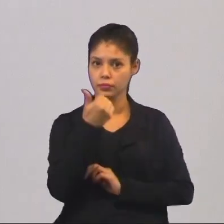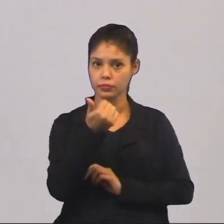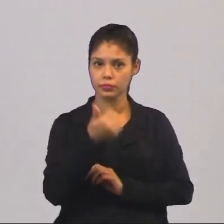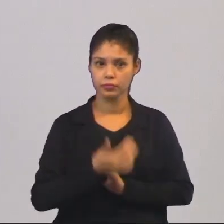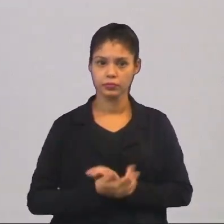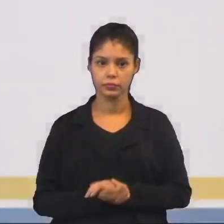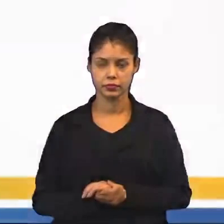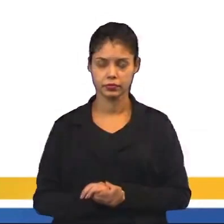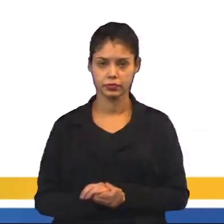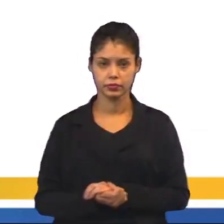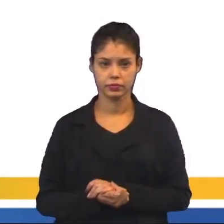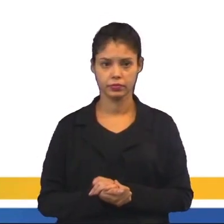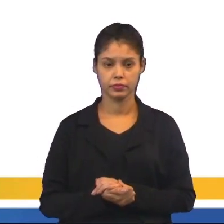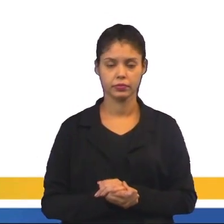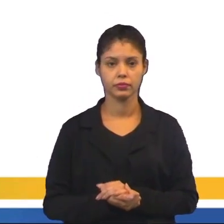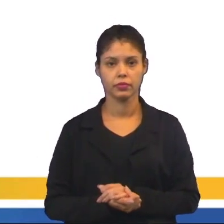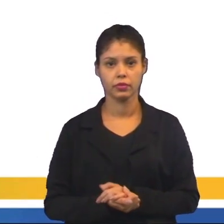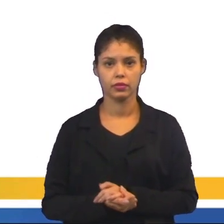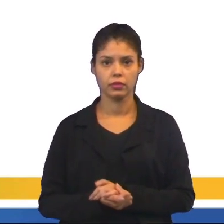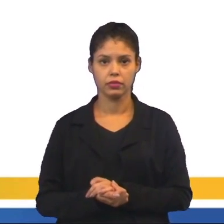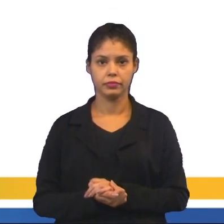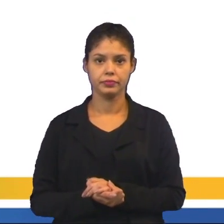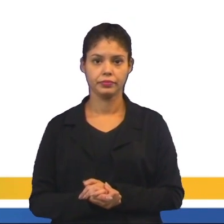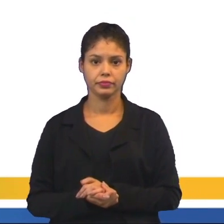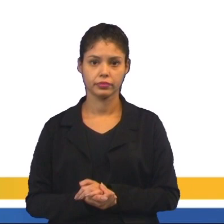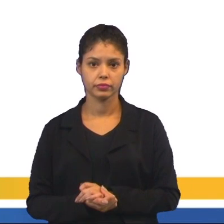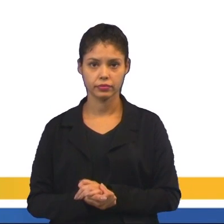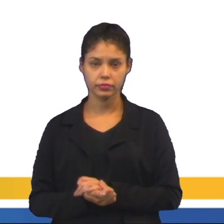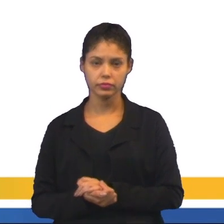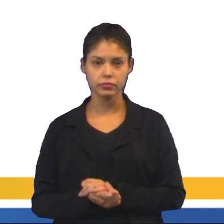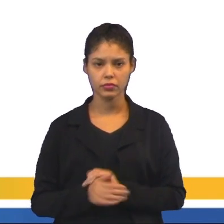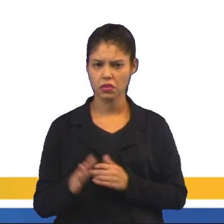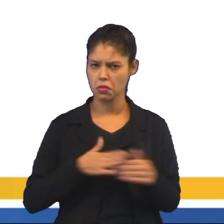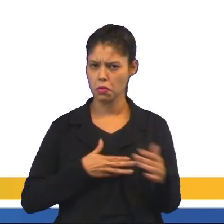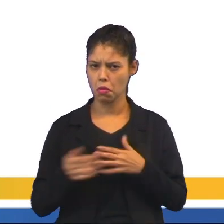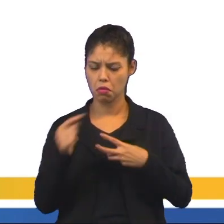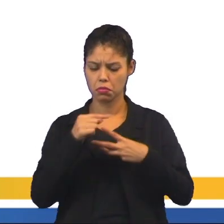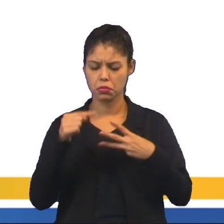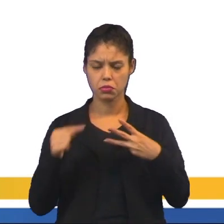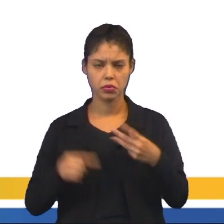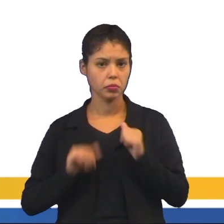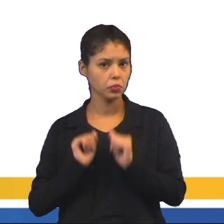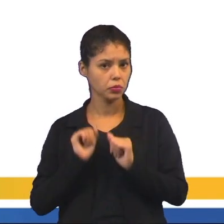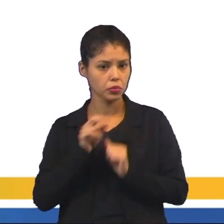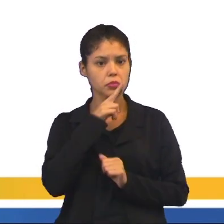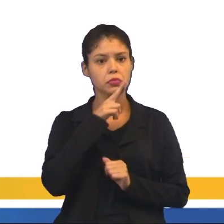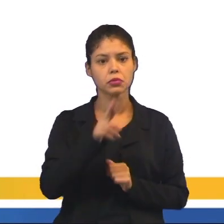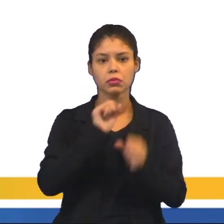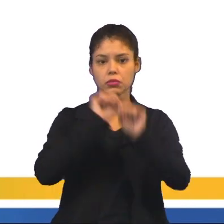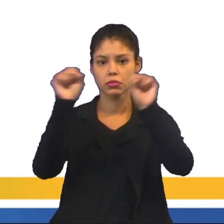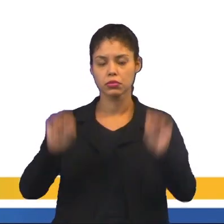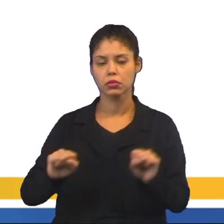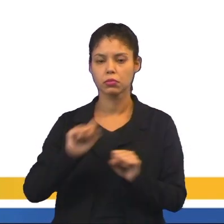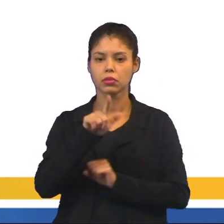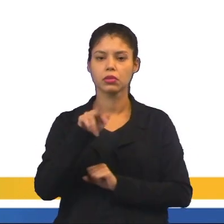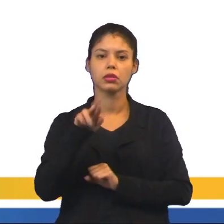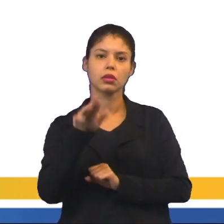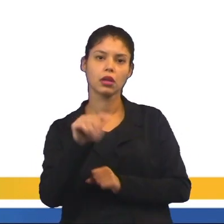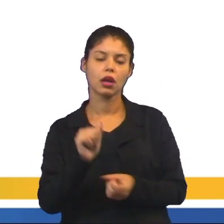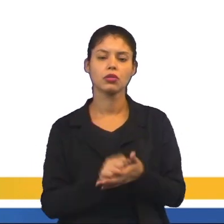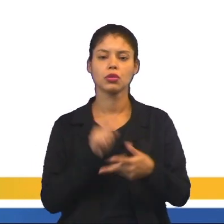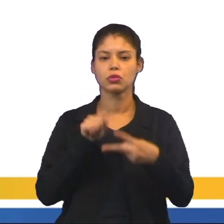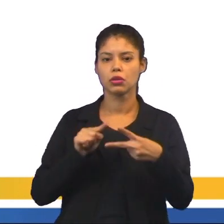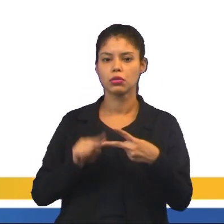bem? Então vamos lá. Qualquer um dos três pode resolver um sistema linear